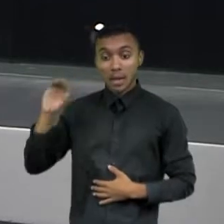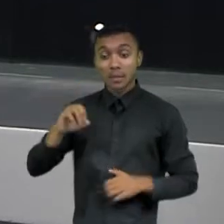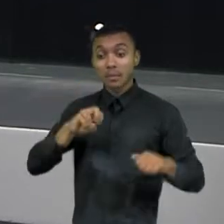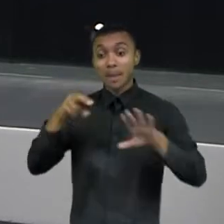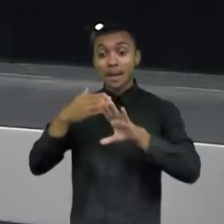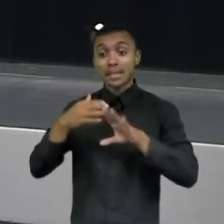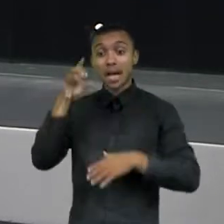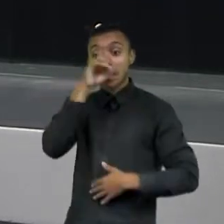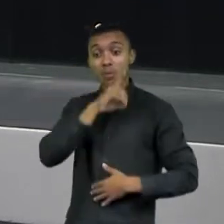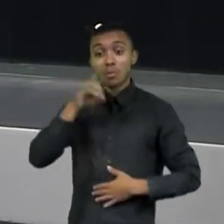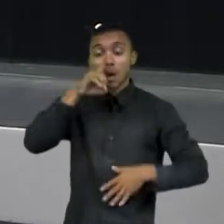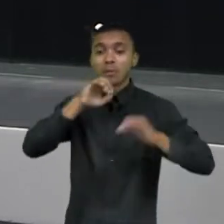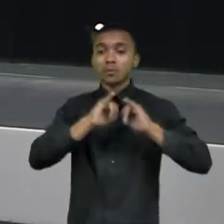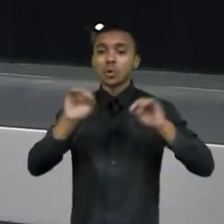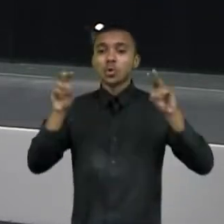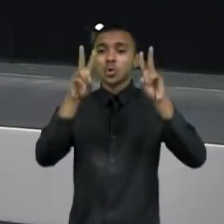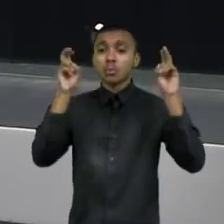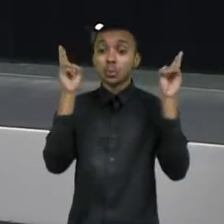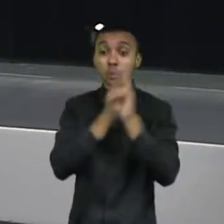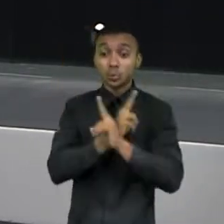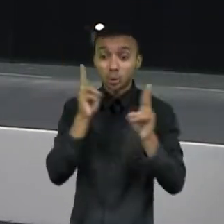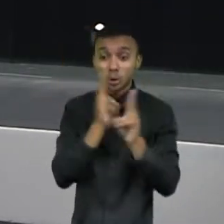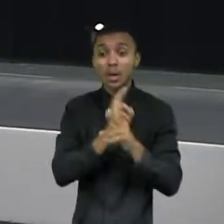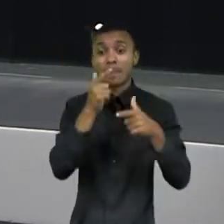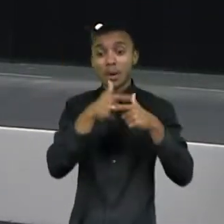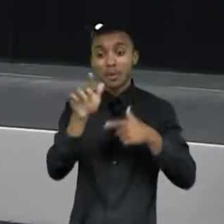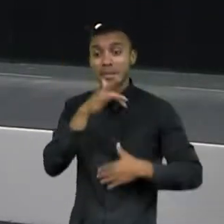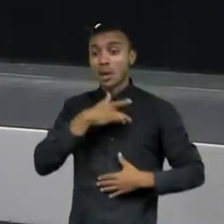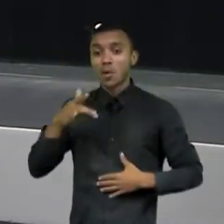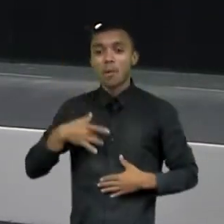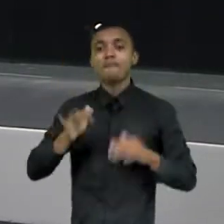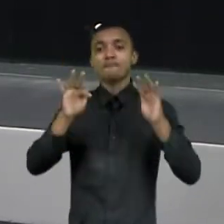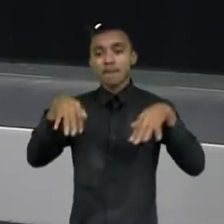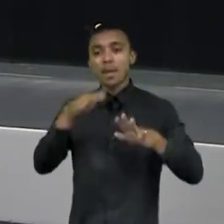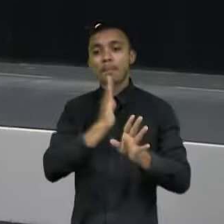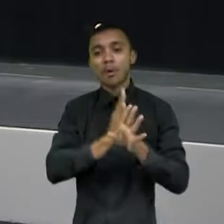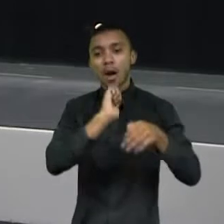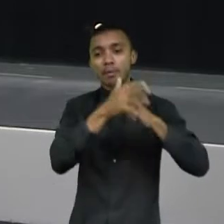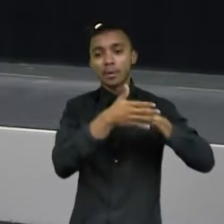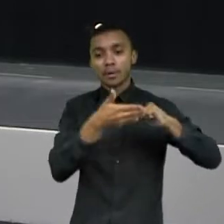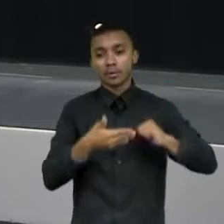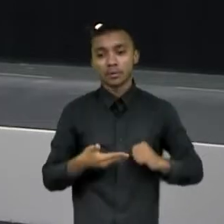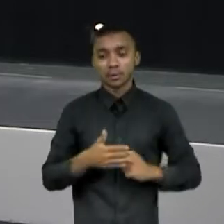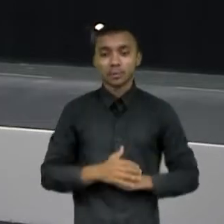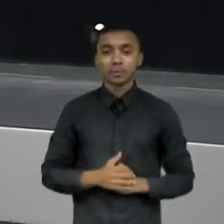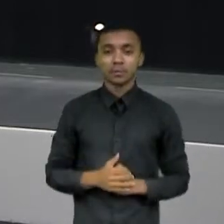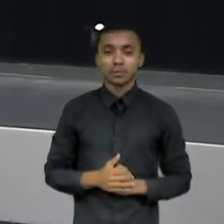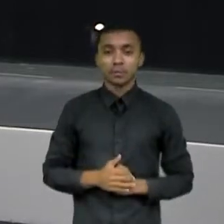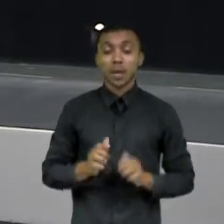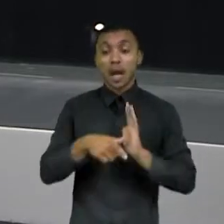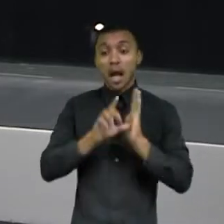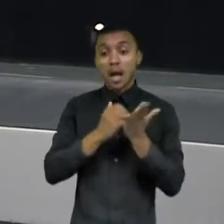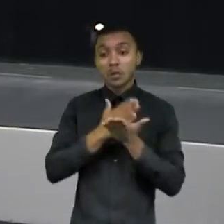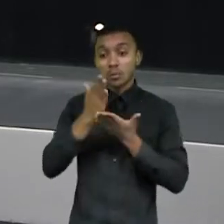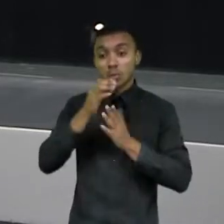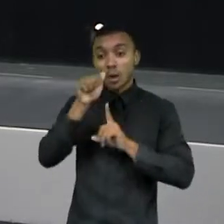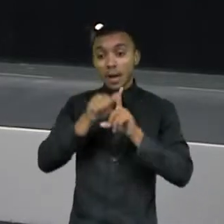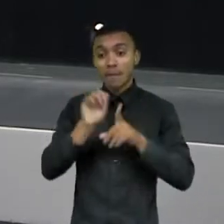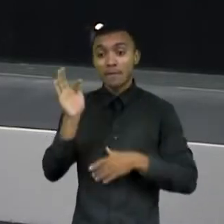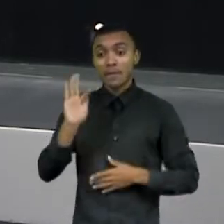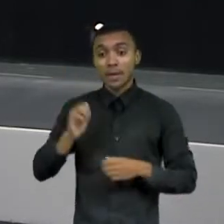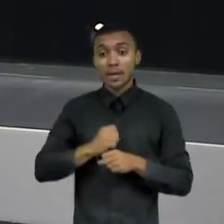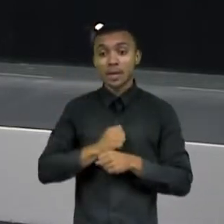o fim do estado de emergência sanitária nacional por causa da doença, instaurado em fevereiro de